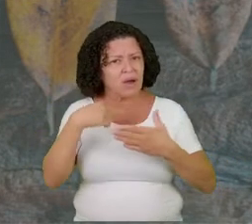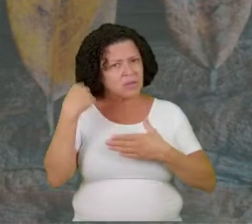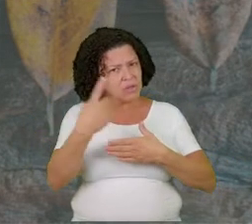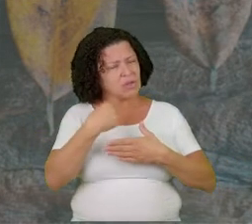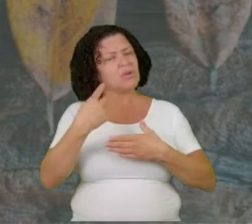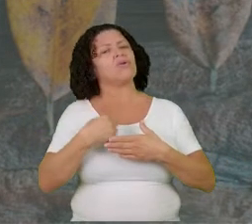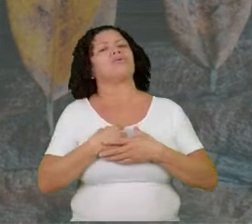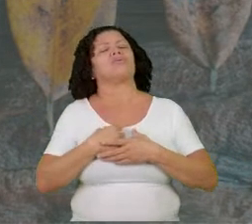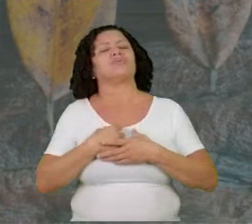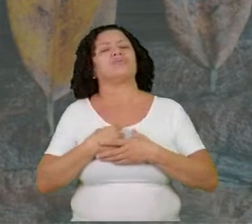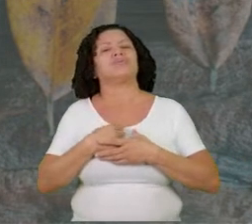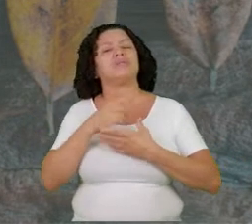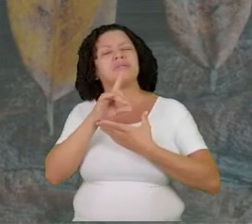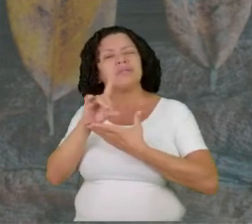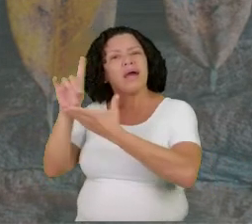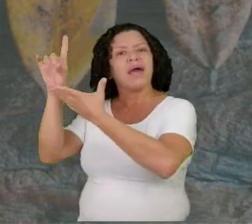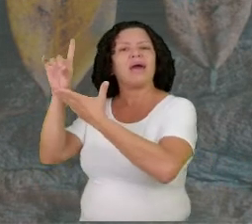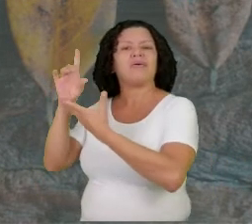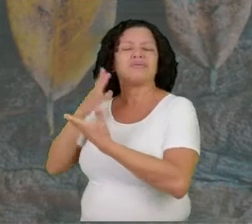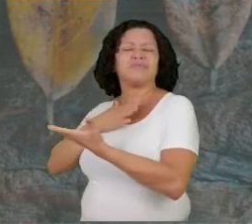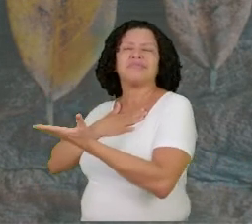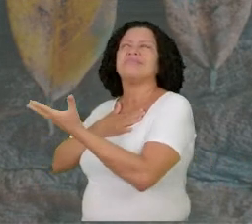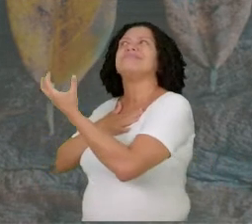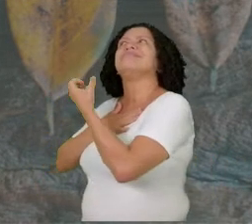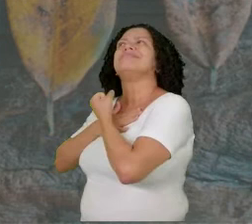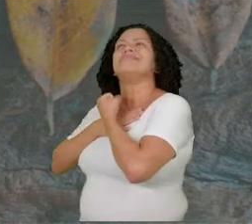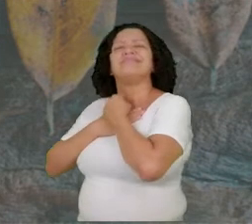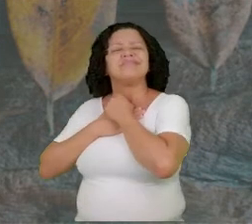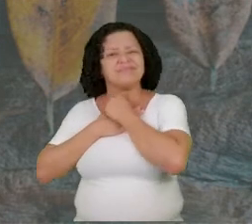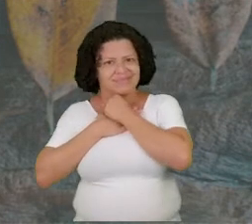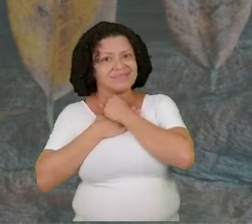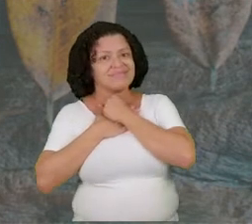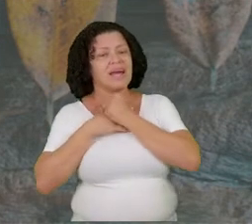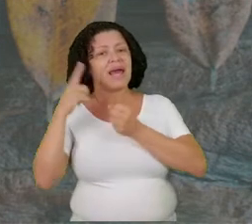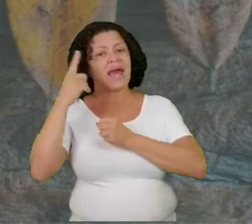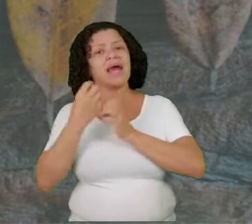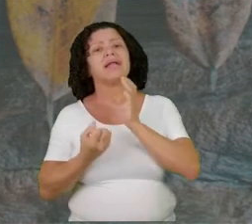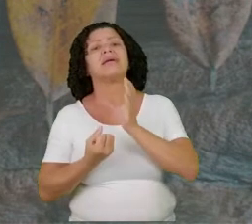que o nosso grande Criador, nosso Deus, né,